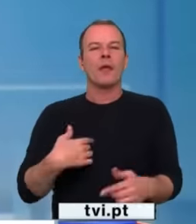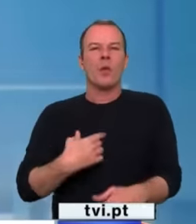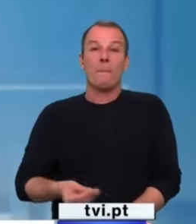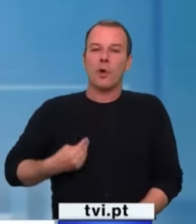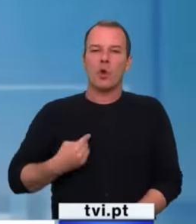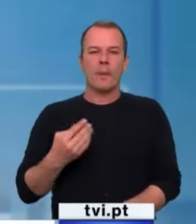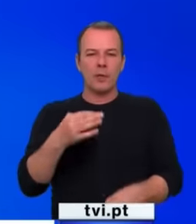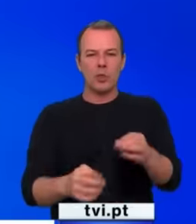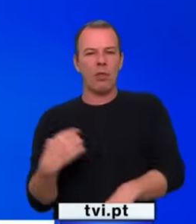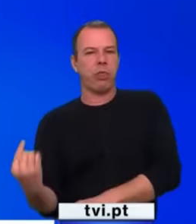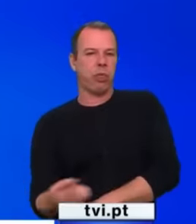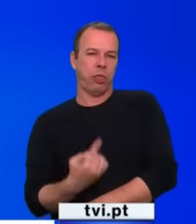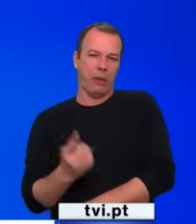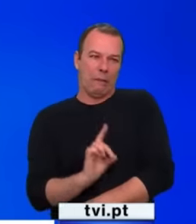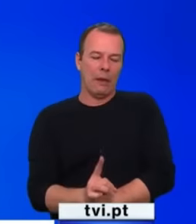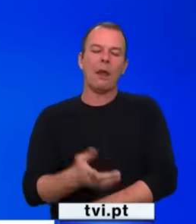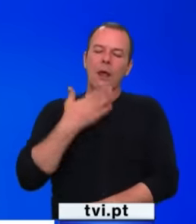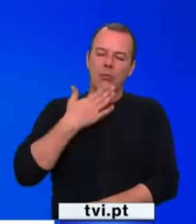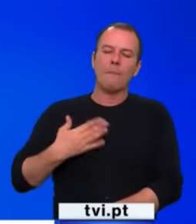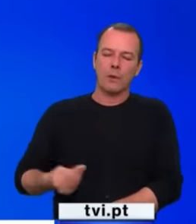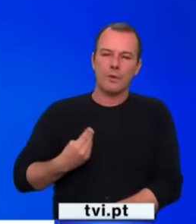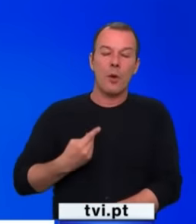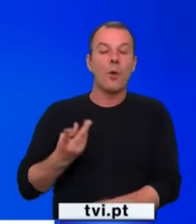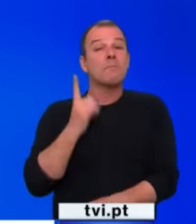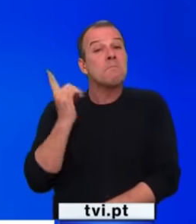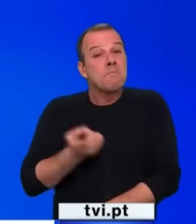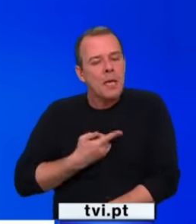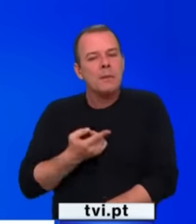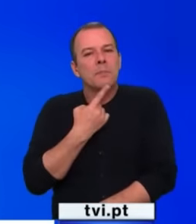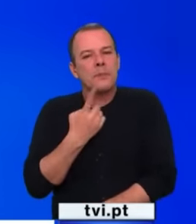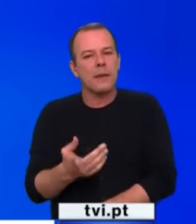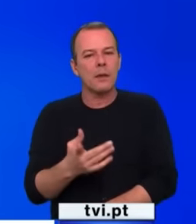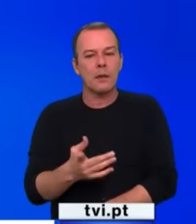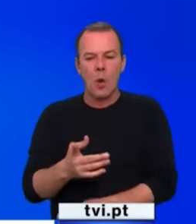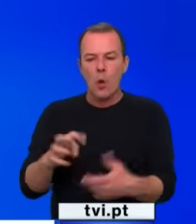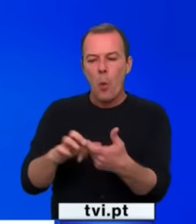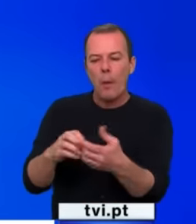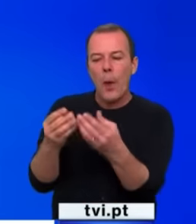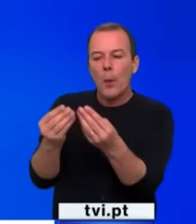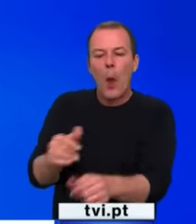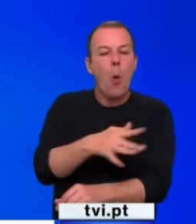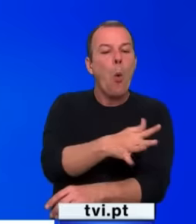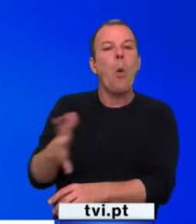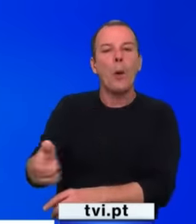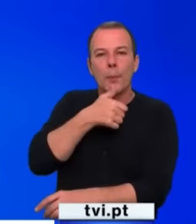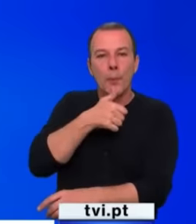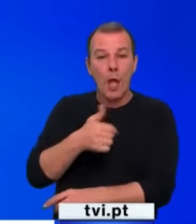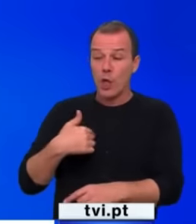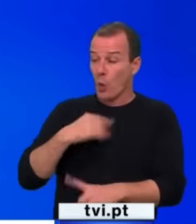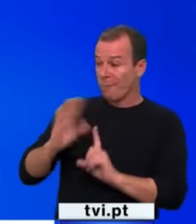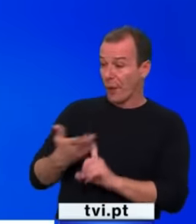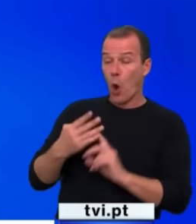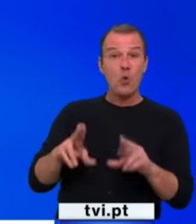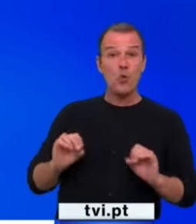devemos identificar em cada momento, ao longo de um processo, onde é que estão os nós que precisam de ser desatados. Eu cá nunca fui condenado e, portanto, nunca